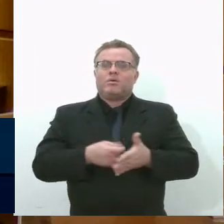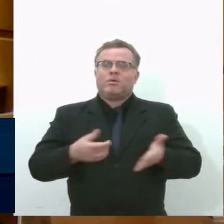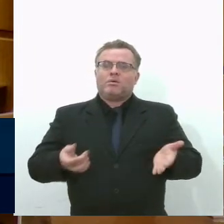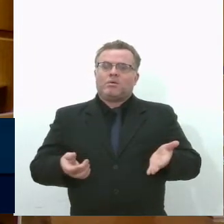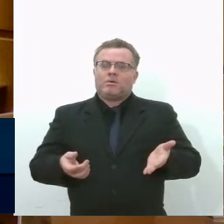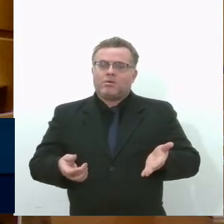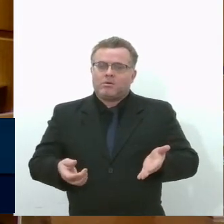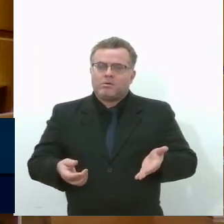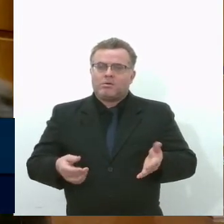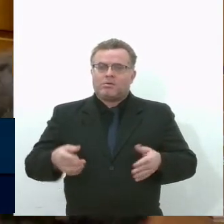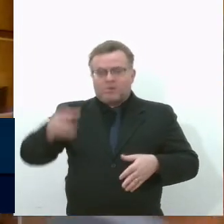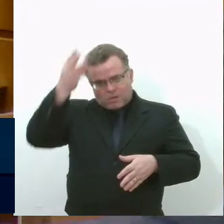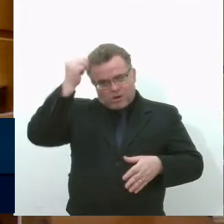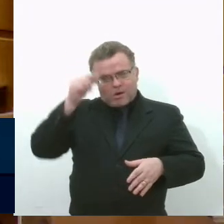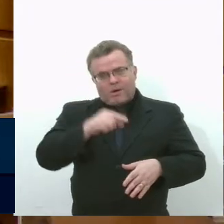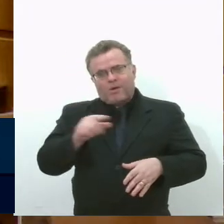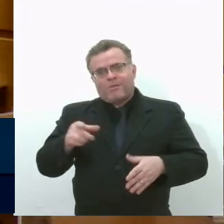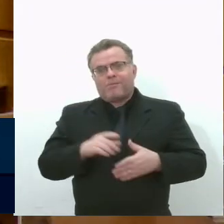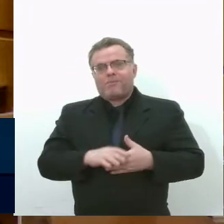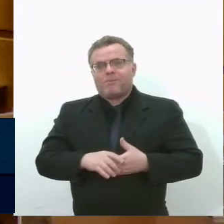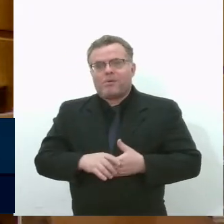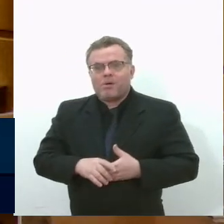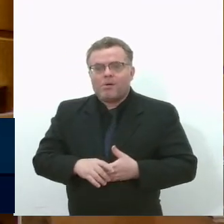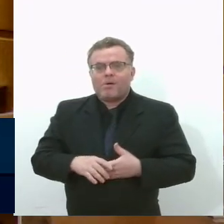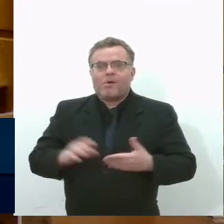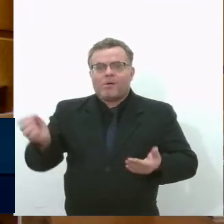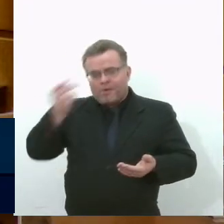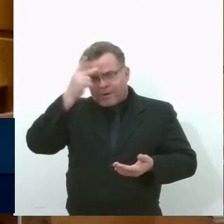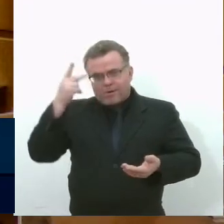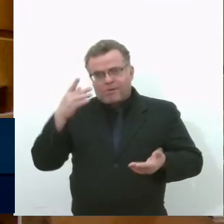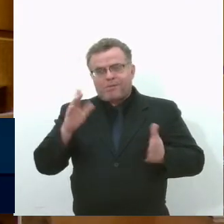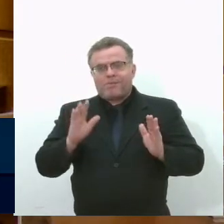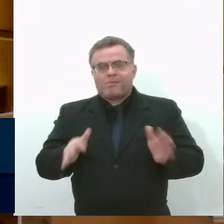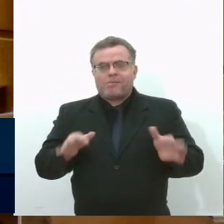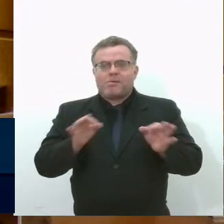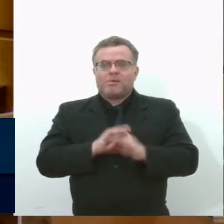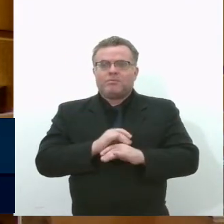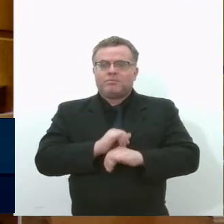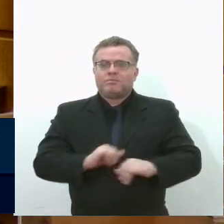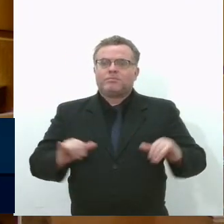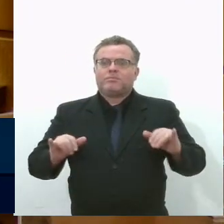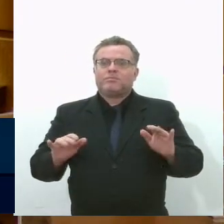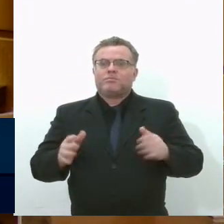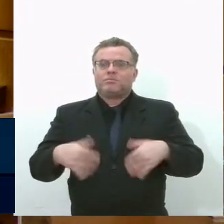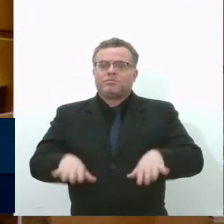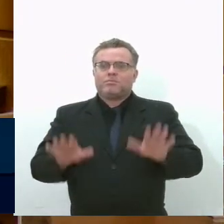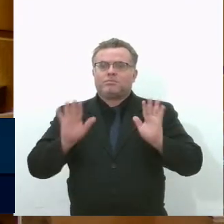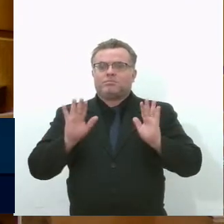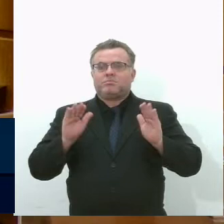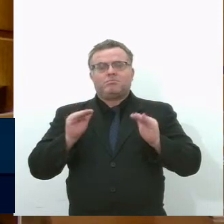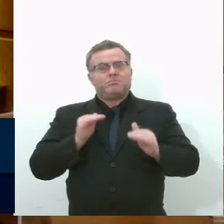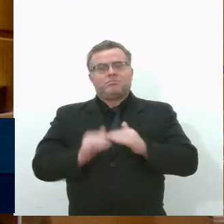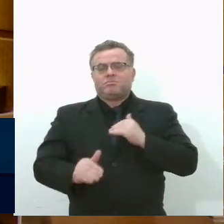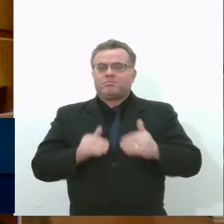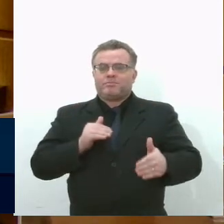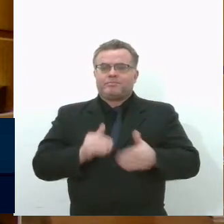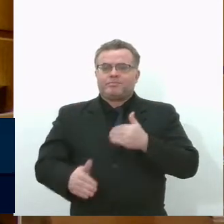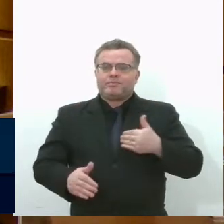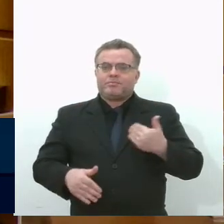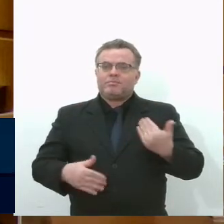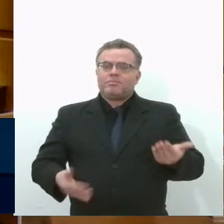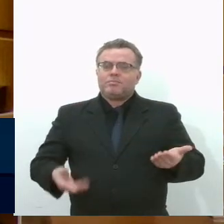Cristóvão. O prefeito de São Cristóvão já deu entrevista e disse que por ele não faz acordo. E quem é que faz acordo?